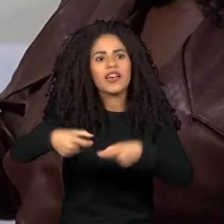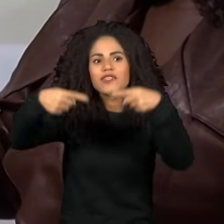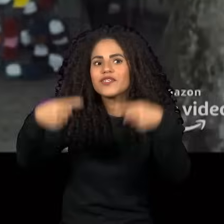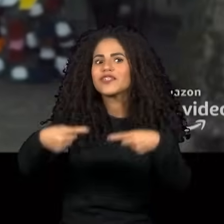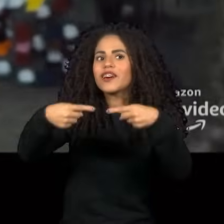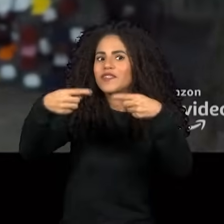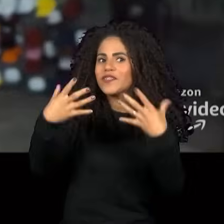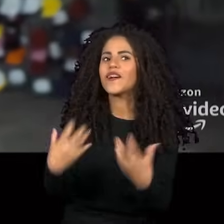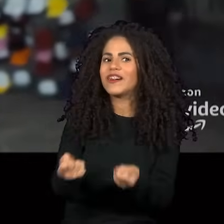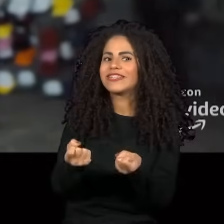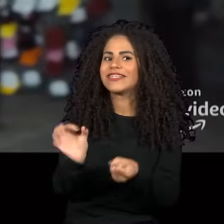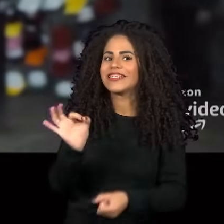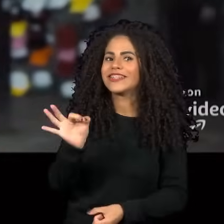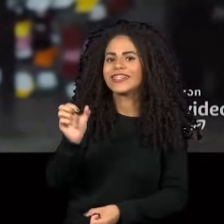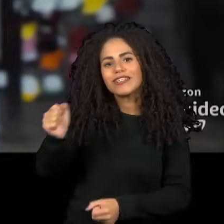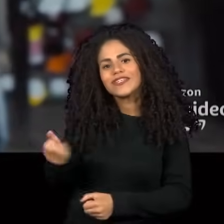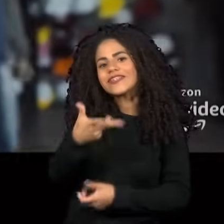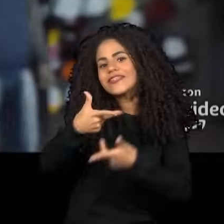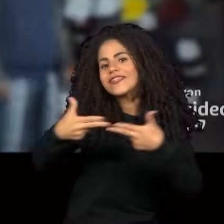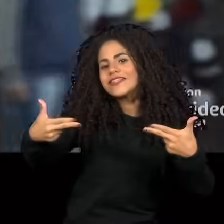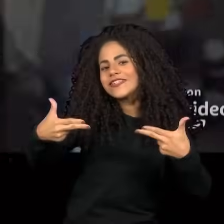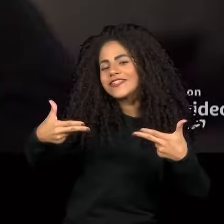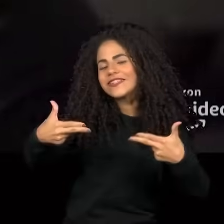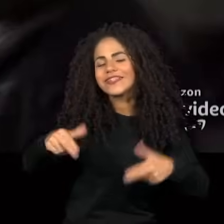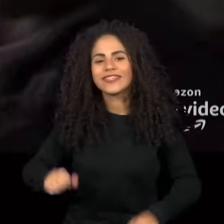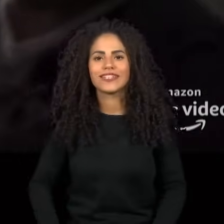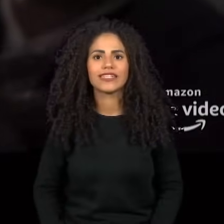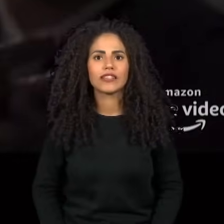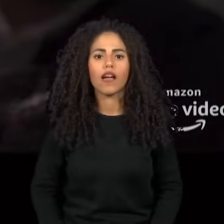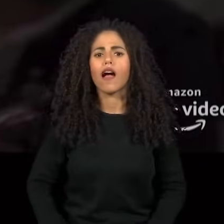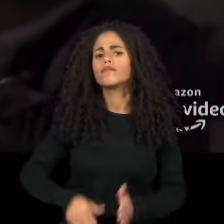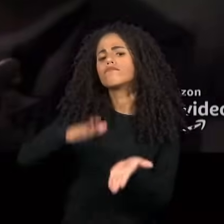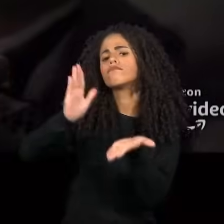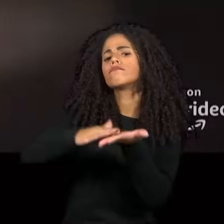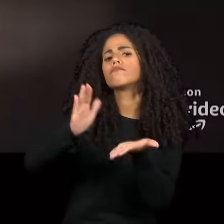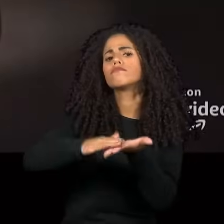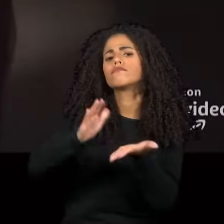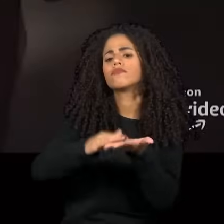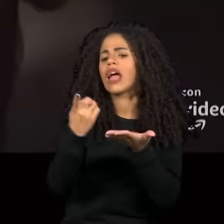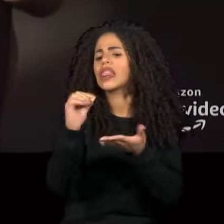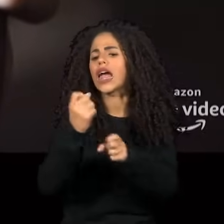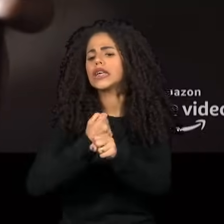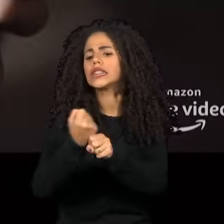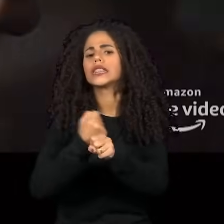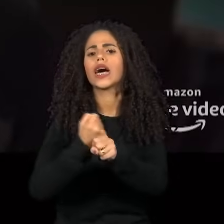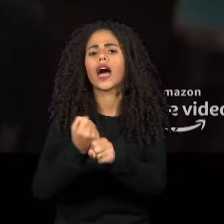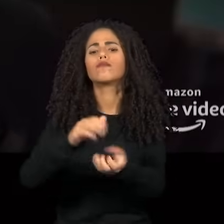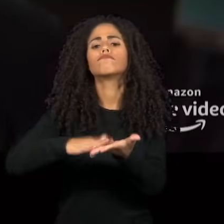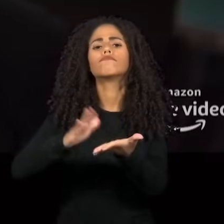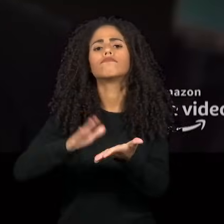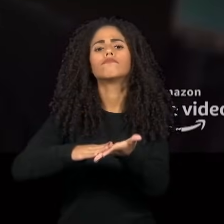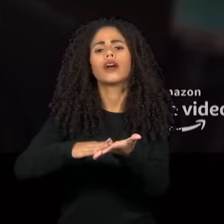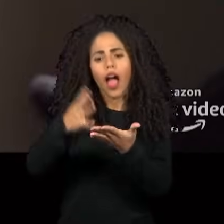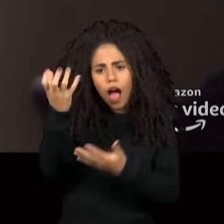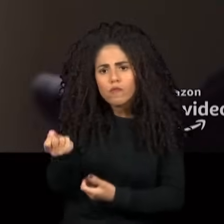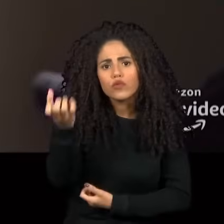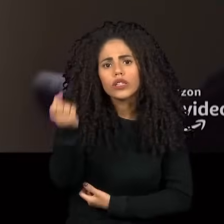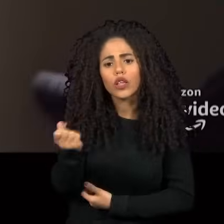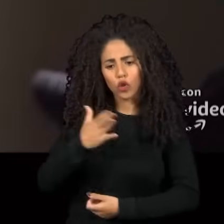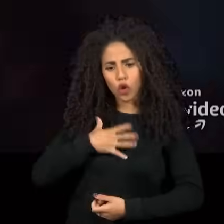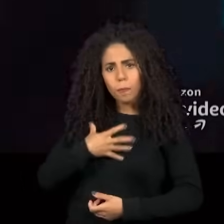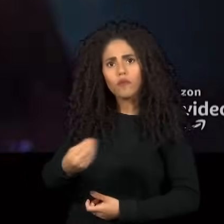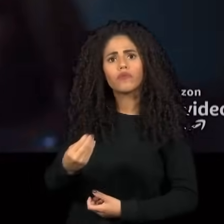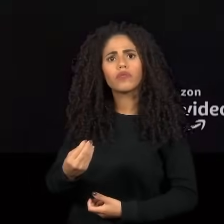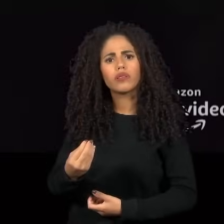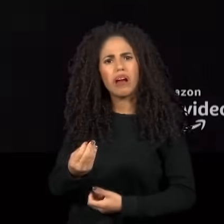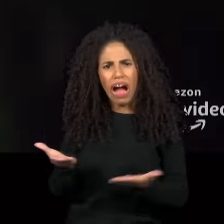por aí. O moleque aparece depois de 10 anos me cobrando atenção. Ó, a gente mora aqui, tá?